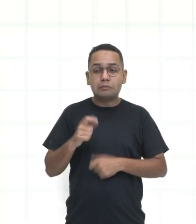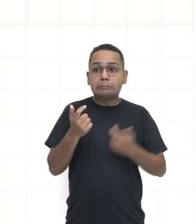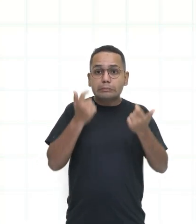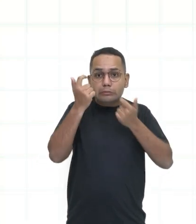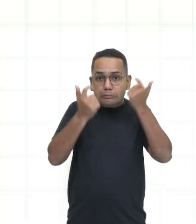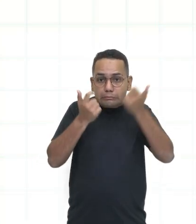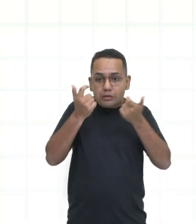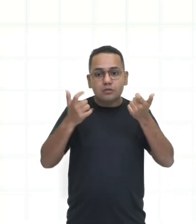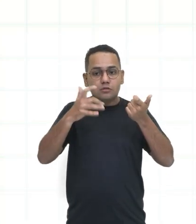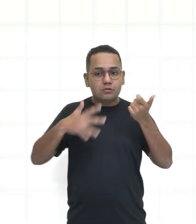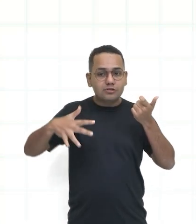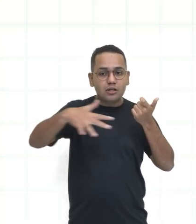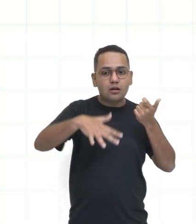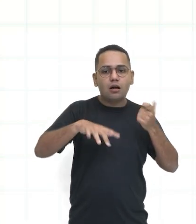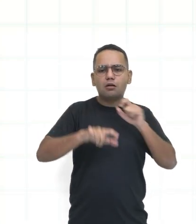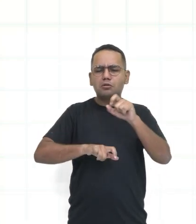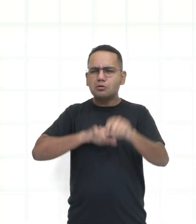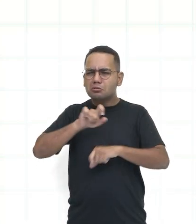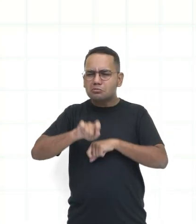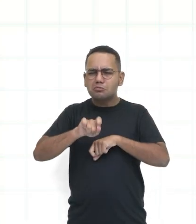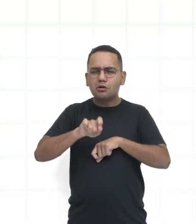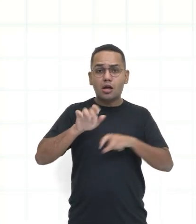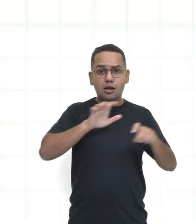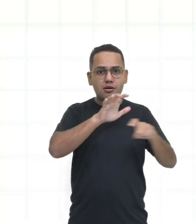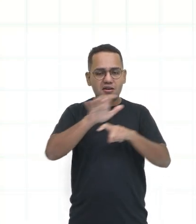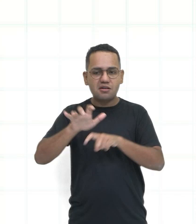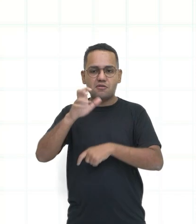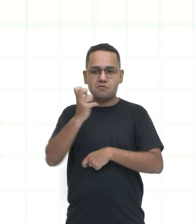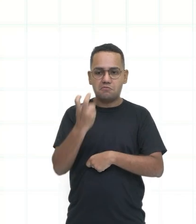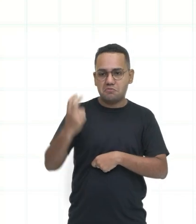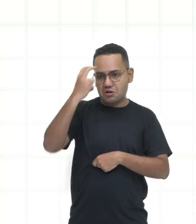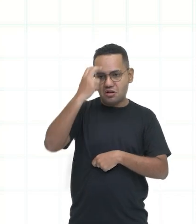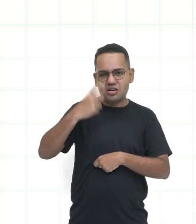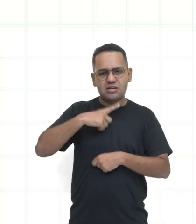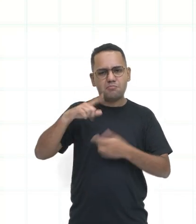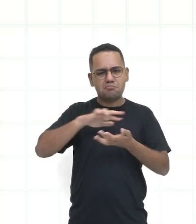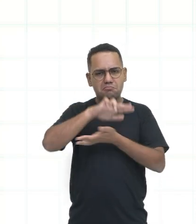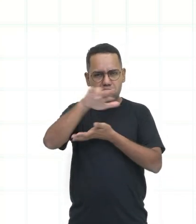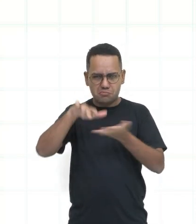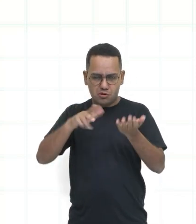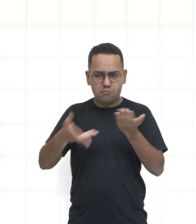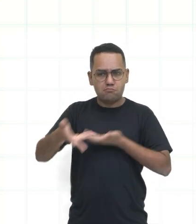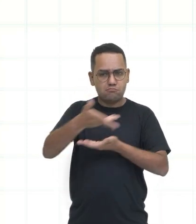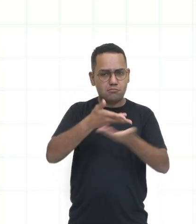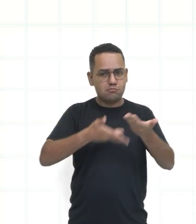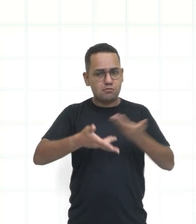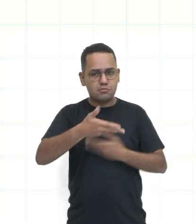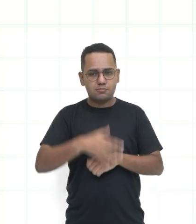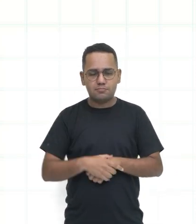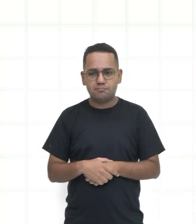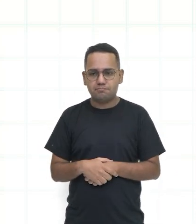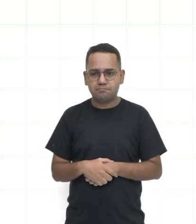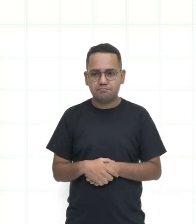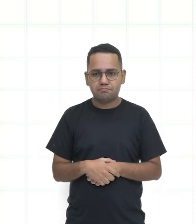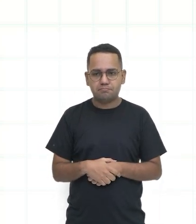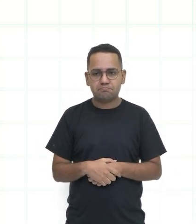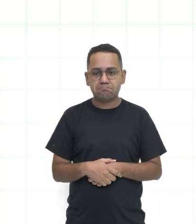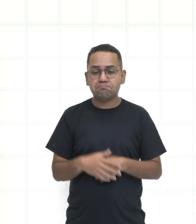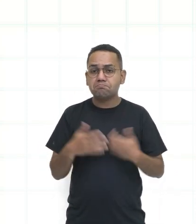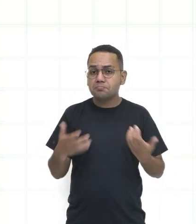significa mundo, tá? Aqui não tem no segundo exemplo, é uma sociedade globalizada. Então, aqui eu só tenho exemplos de